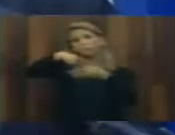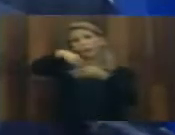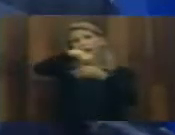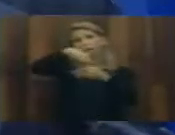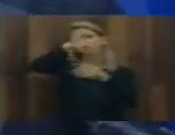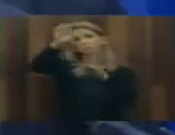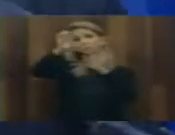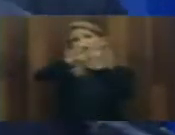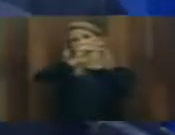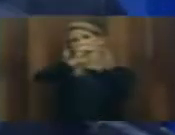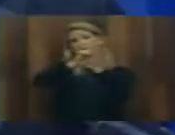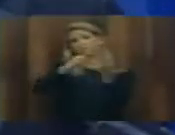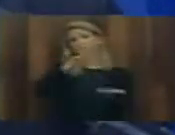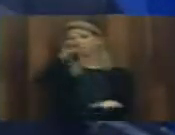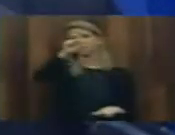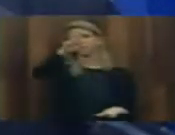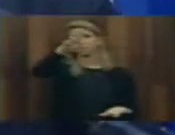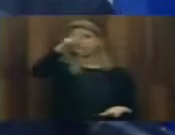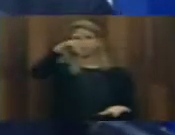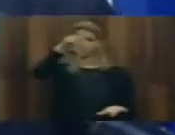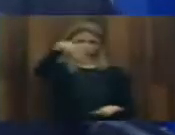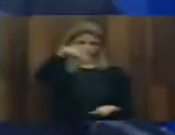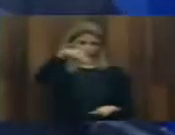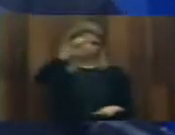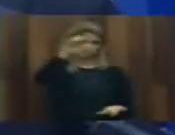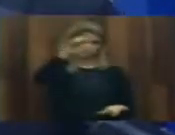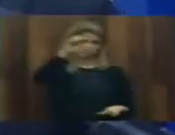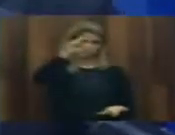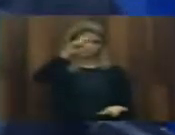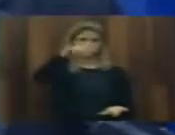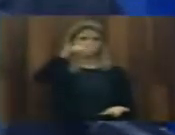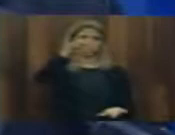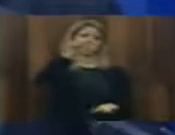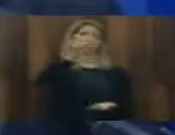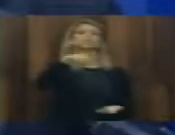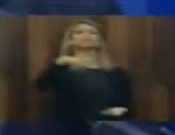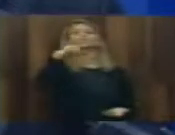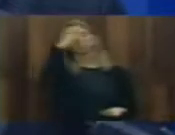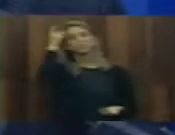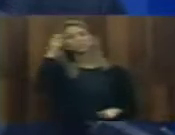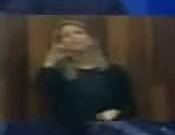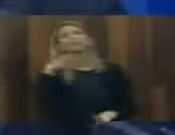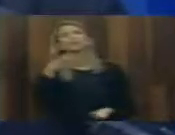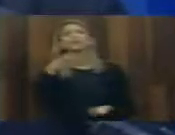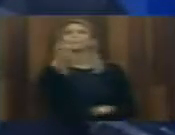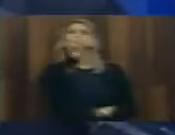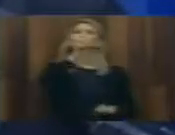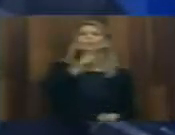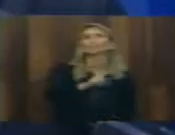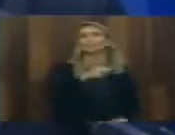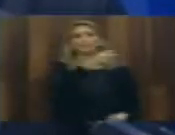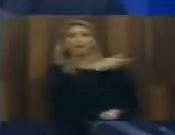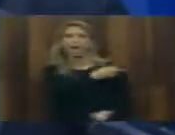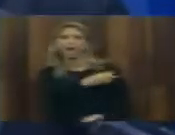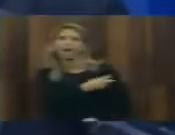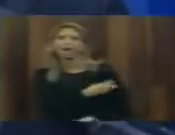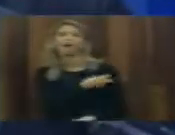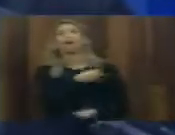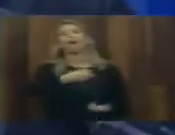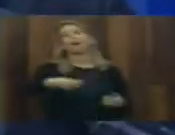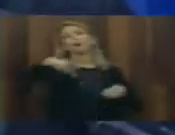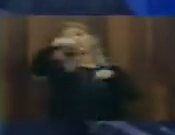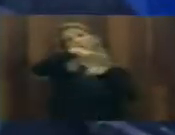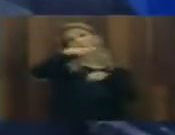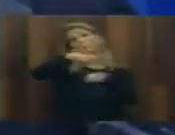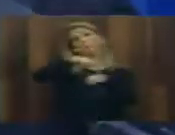imensa. Enquanto o povo está deslocando para Búzio, Arraial do Cabo, São Pedro, esse povo não tem